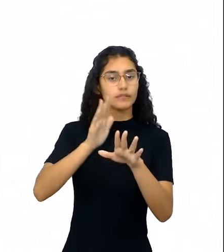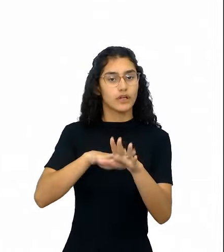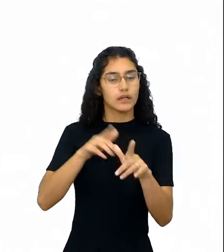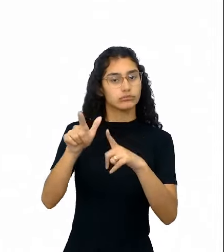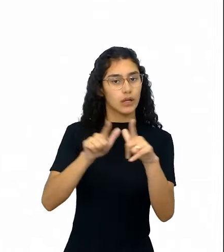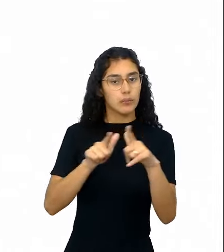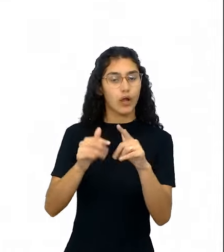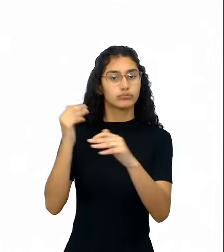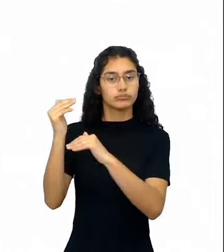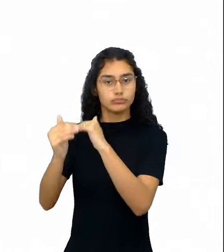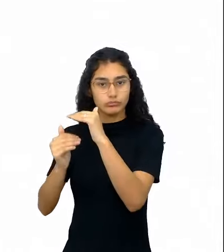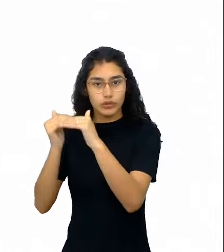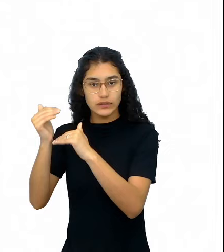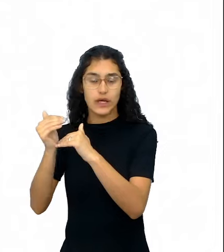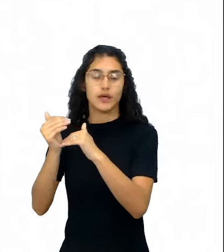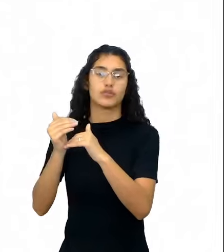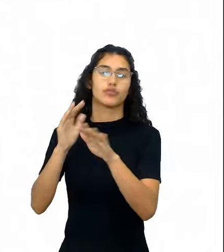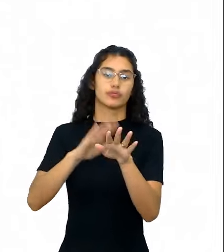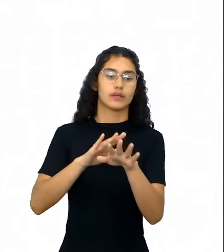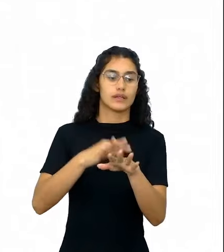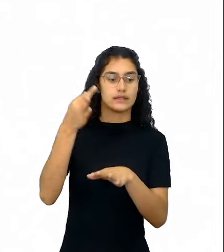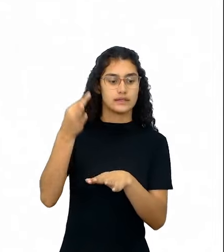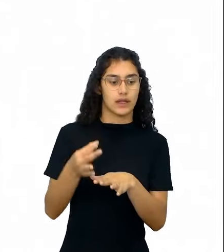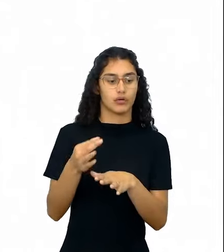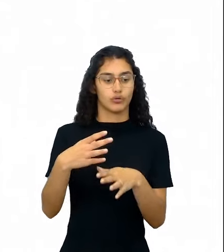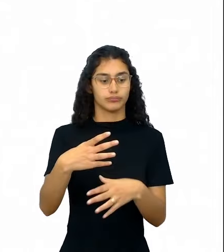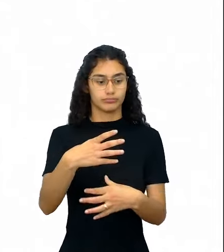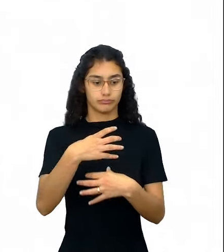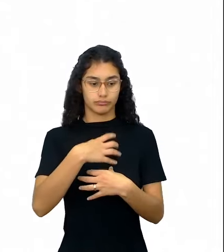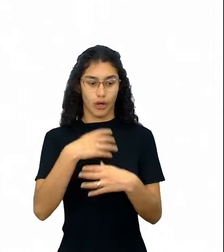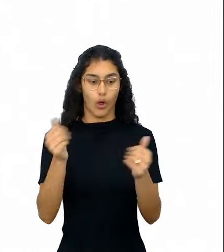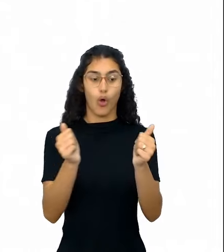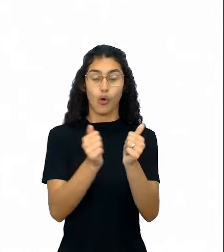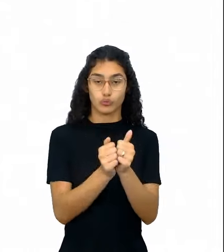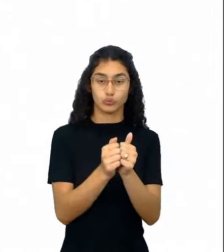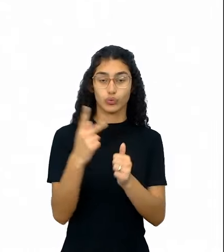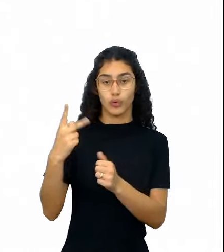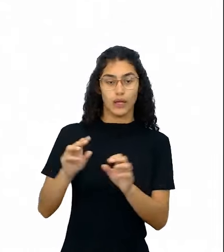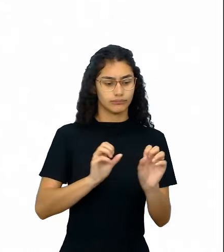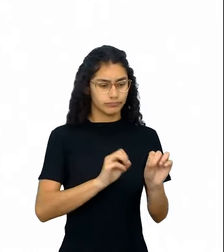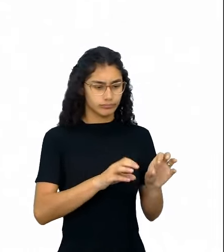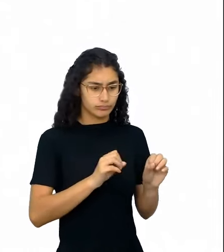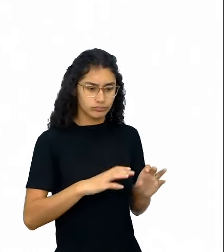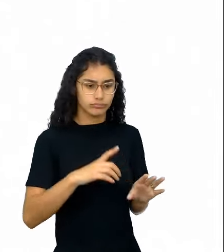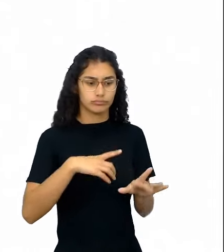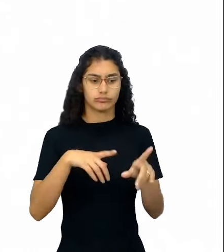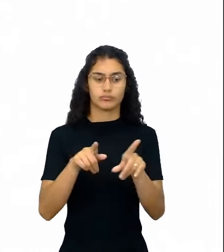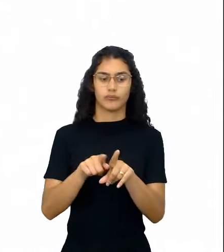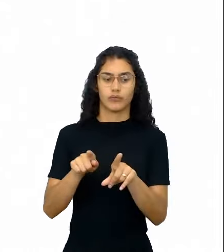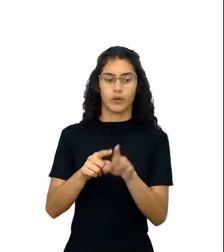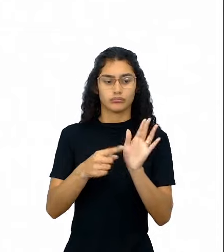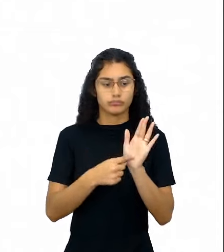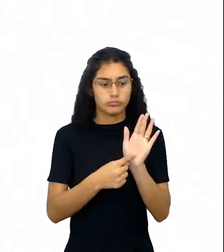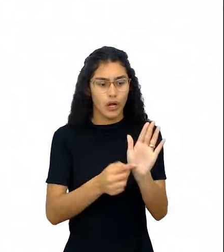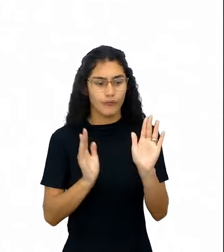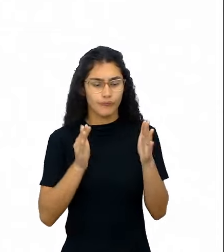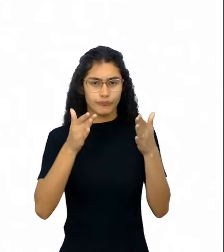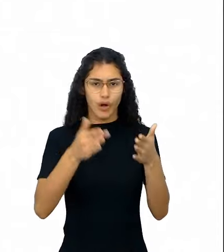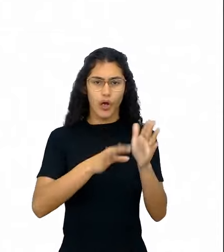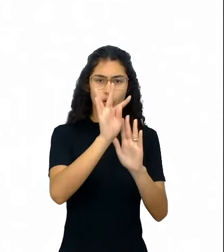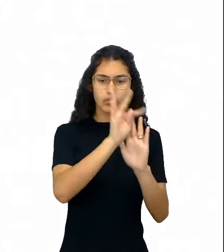trabalhando com o processo de construção de sentido junto com ele, ensinando-o a dar sentido ao